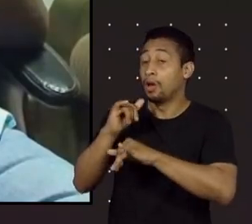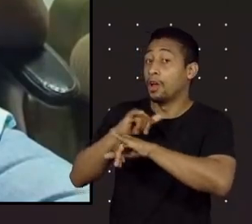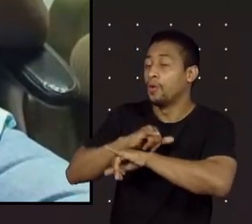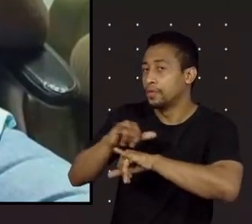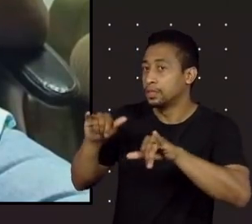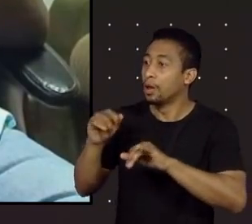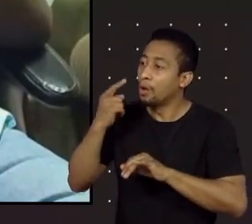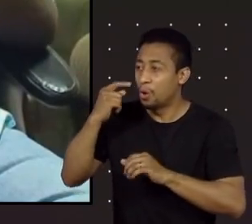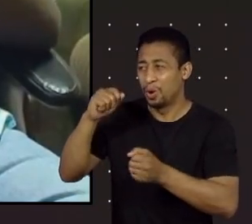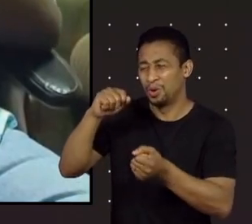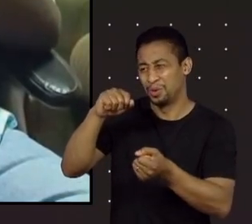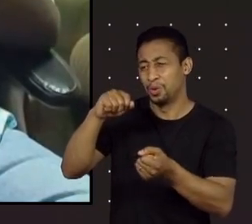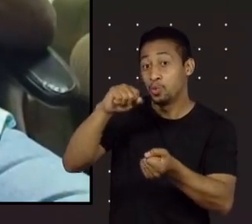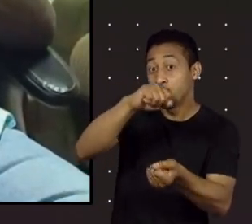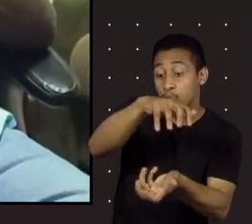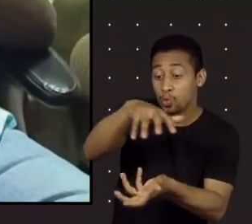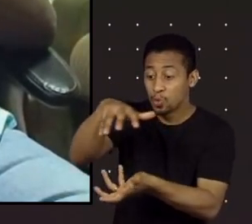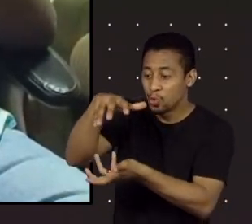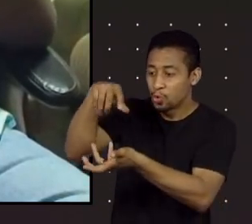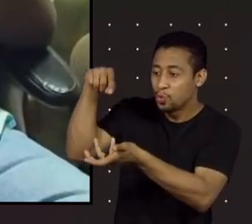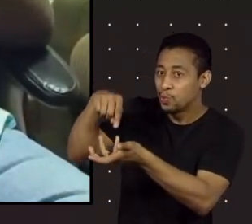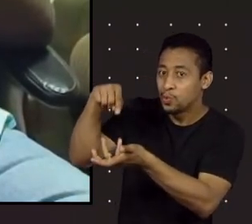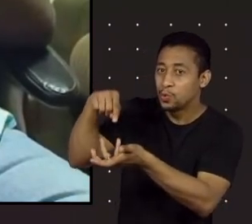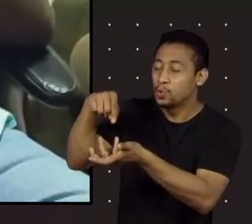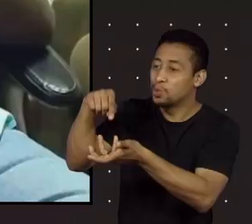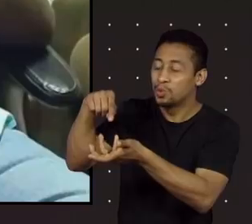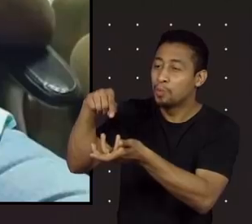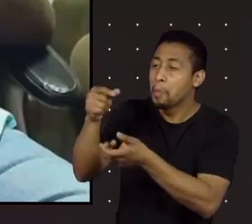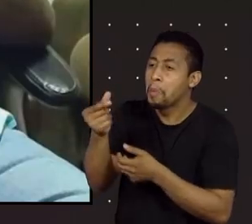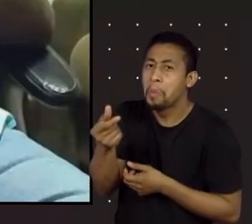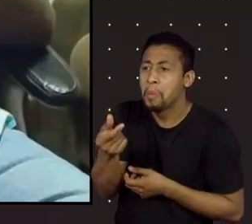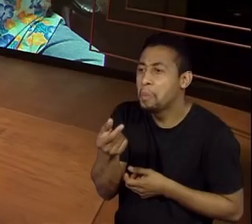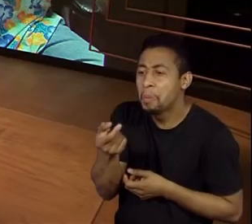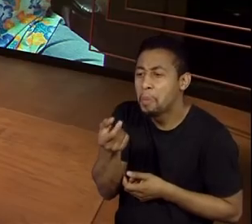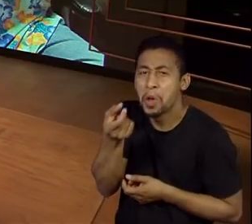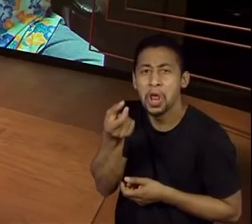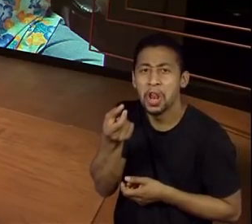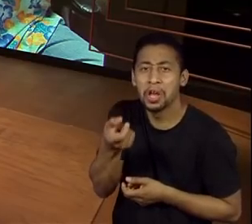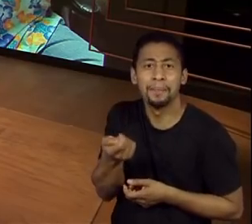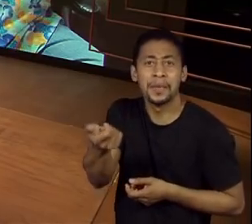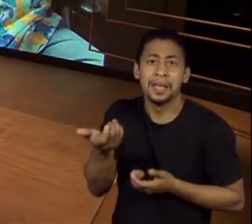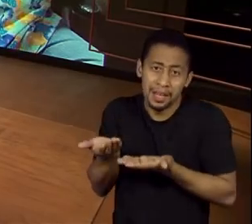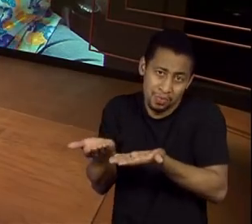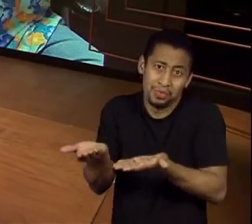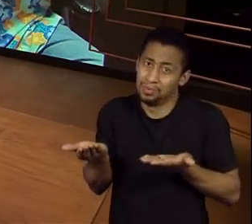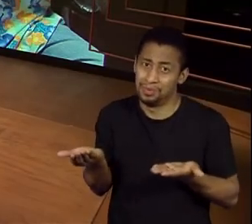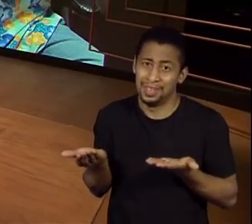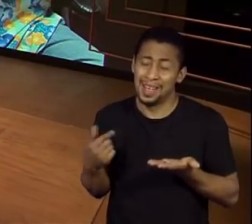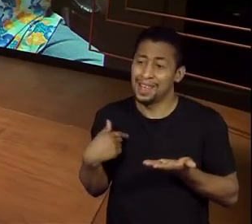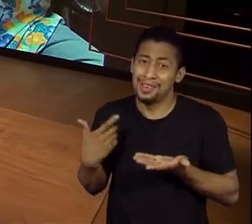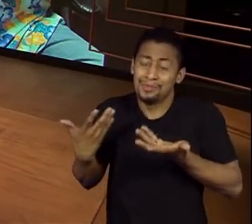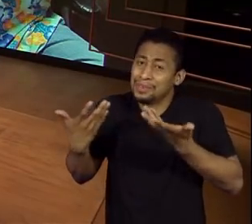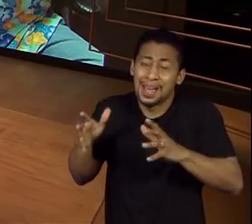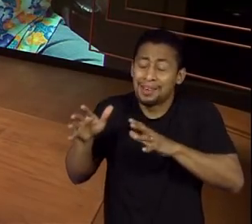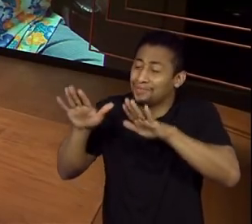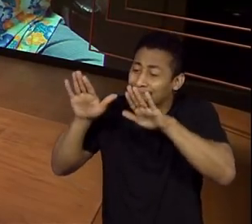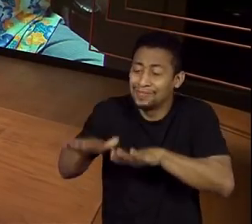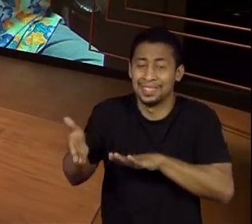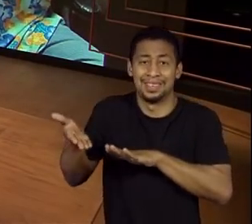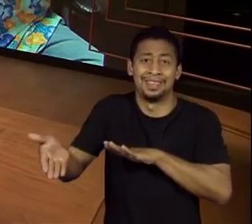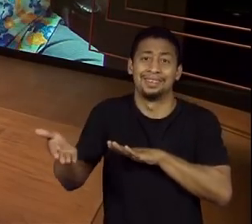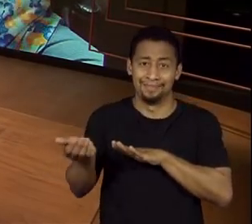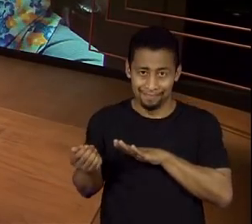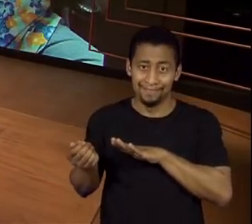esse mundo é pequeno demais para nós dois. Entende? Mas avisei para eles, foi uma choradeira danada,